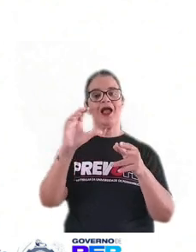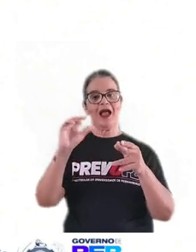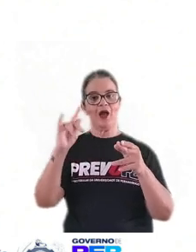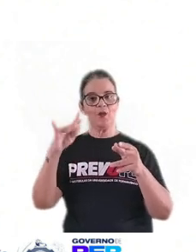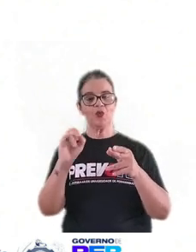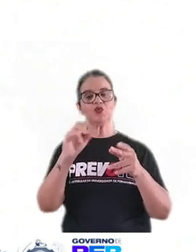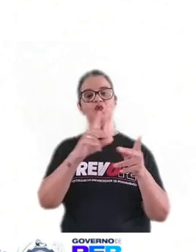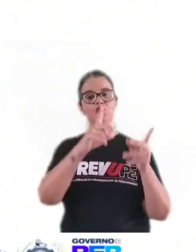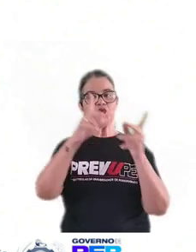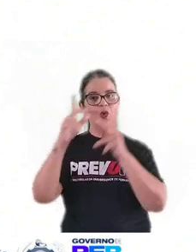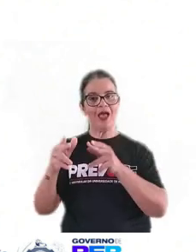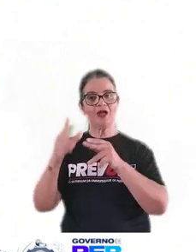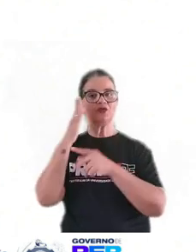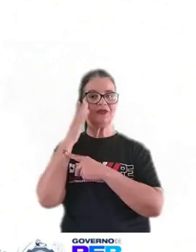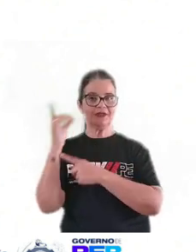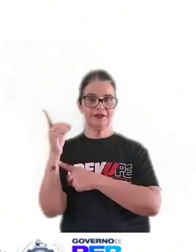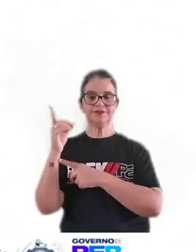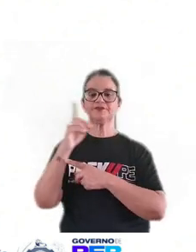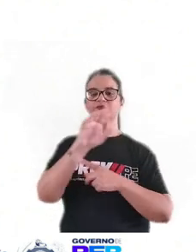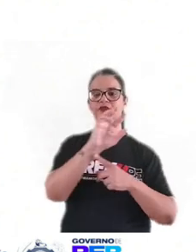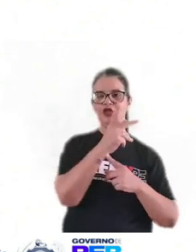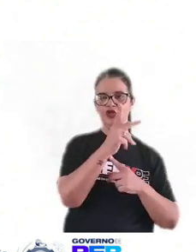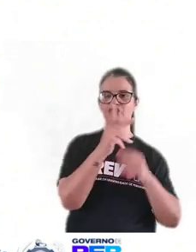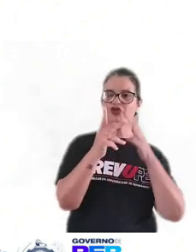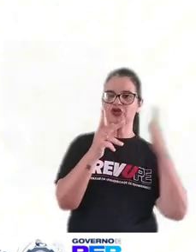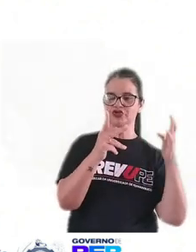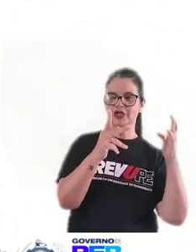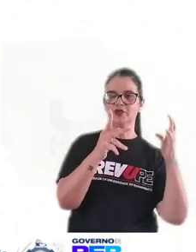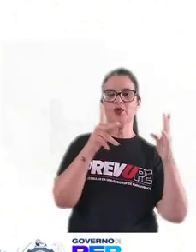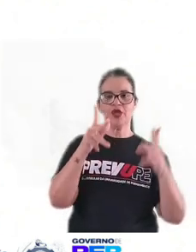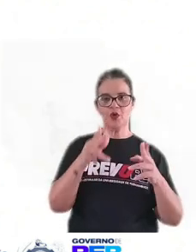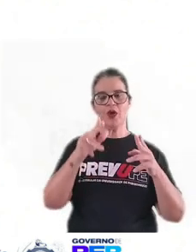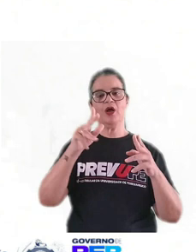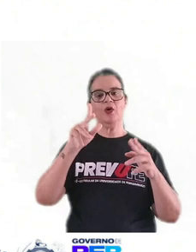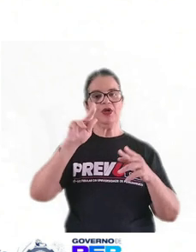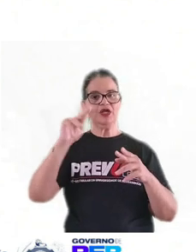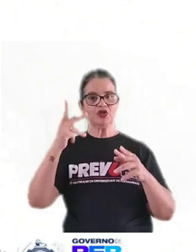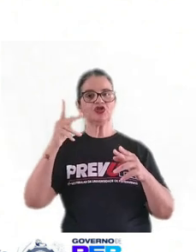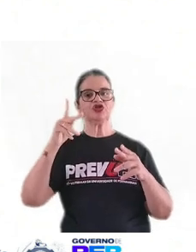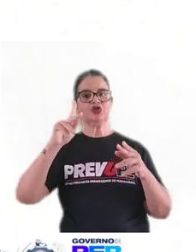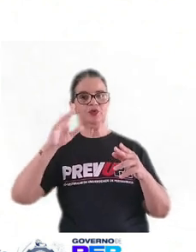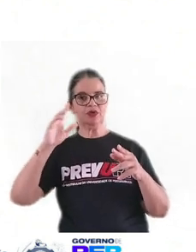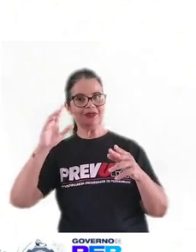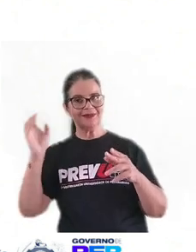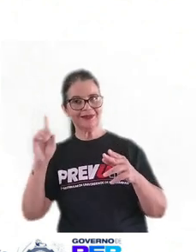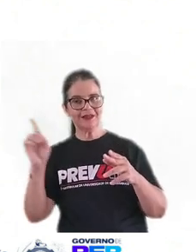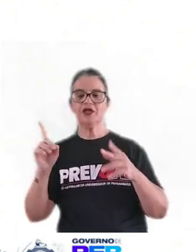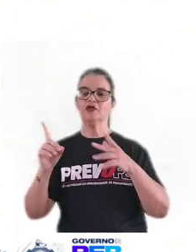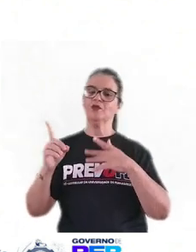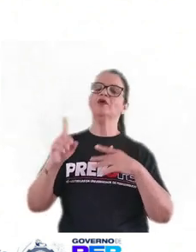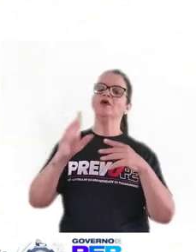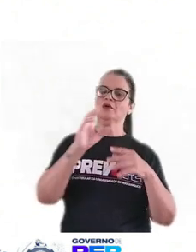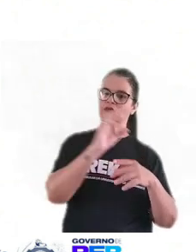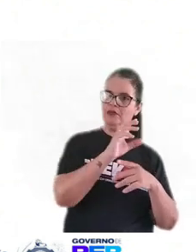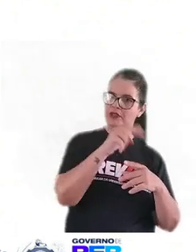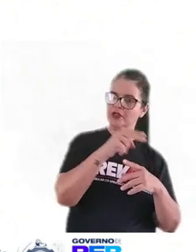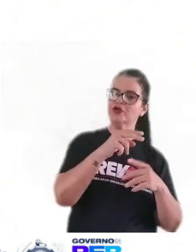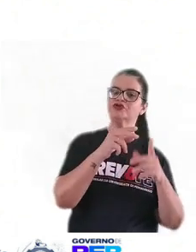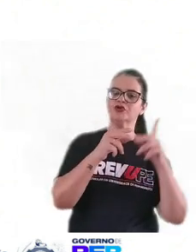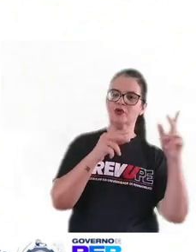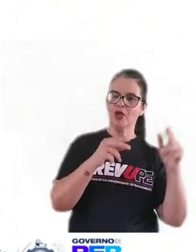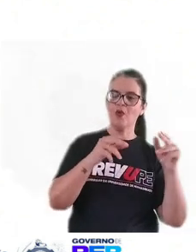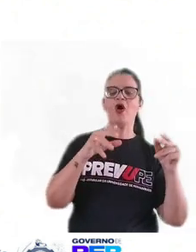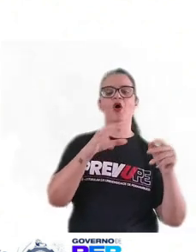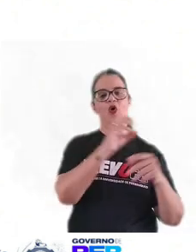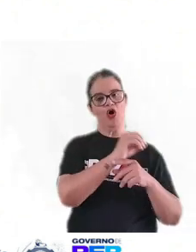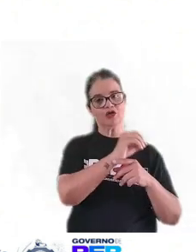carbonos do lado direito da equação do hidrogênio do lado esquerdo tem que ser igual ao do hidrogênio do lado direito e do oxigênio do lado esquerdo